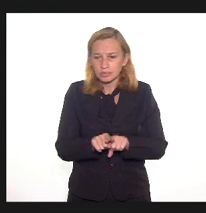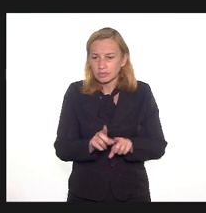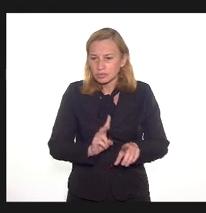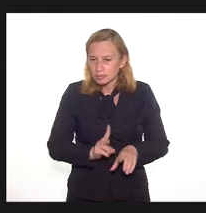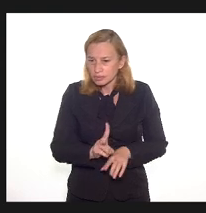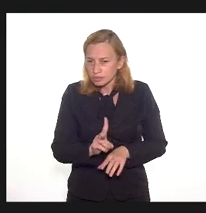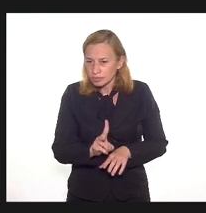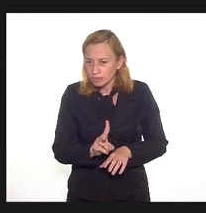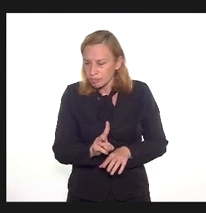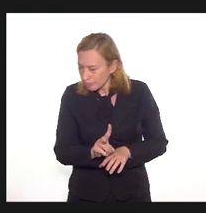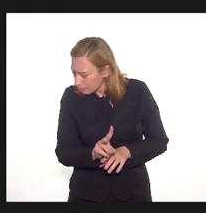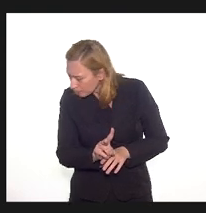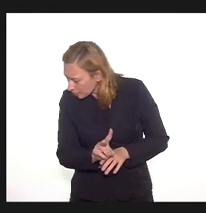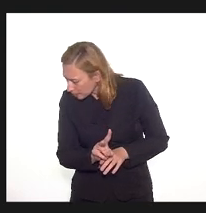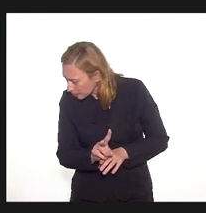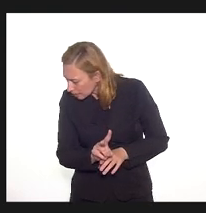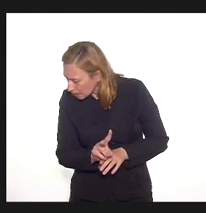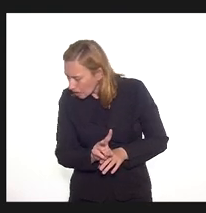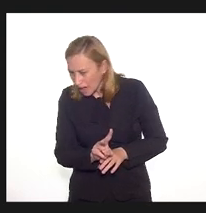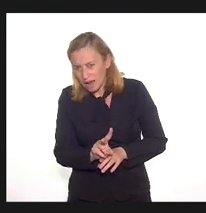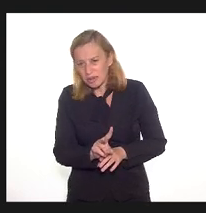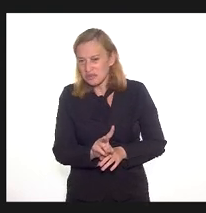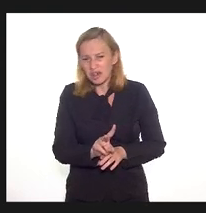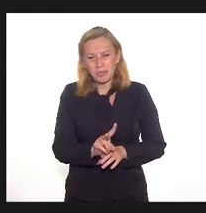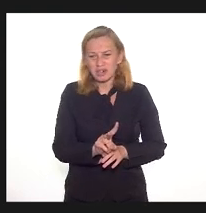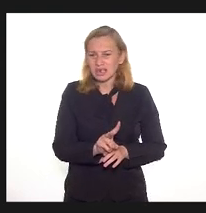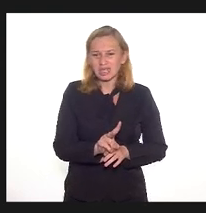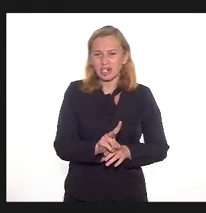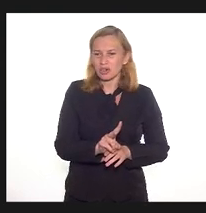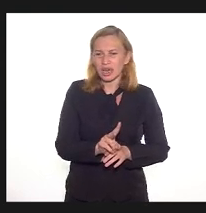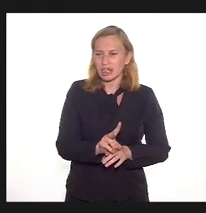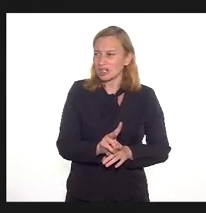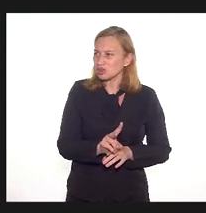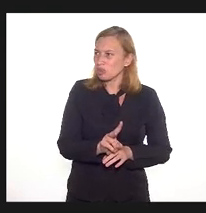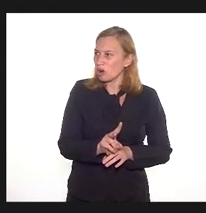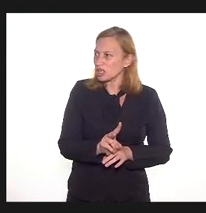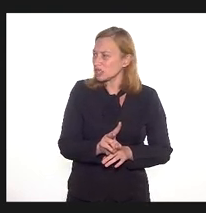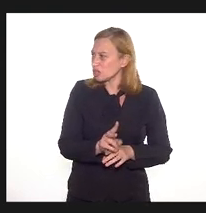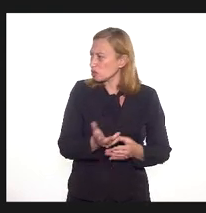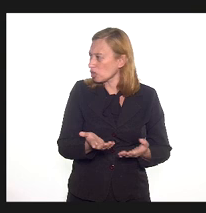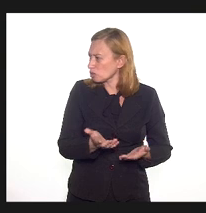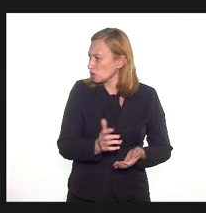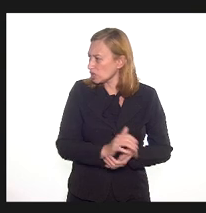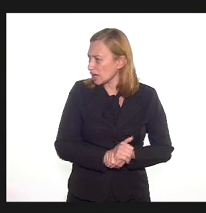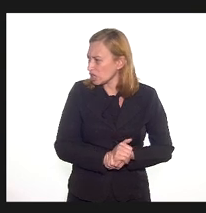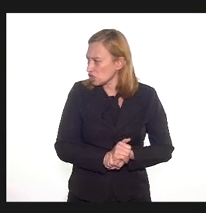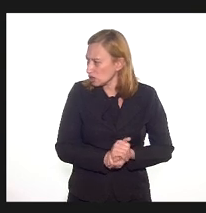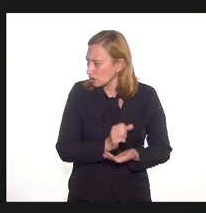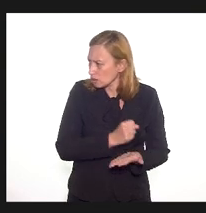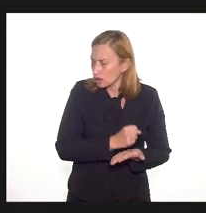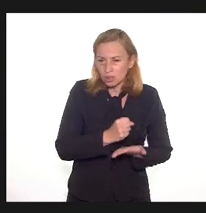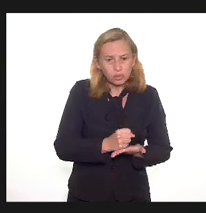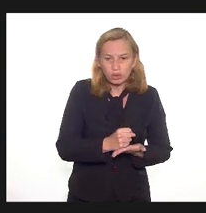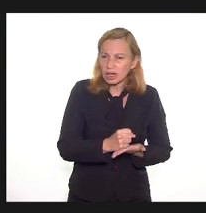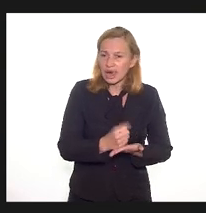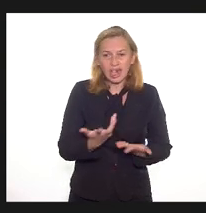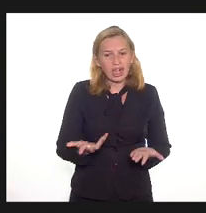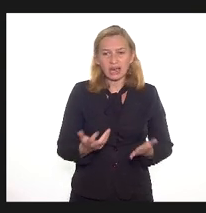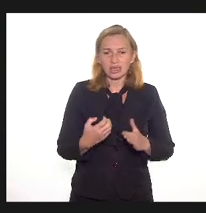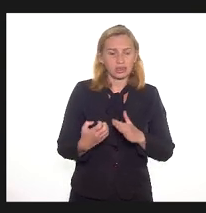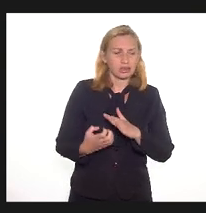fornecedores nacionais, empresas nacionais, participando das licitações das construções, tanto das próprias quanto das afretadas.